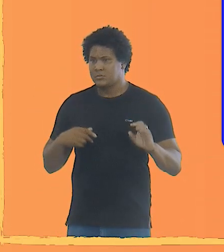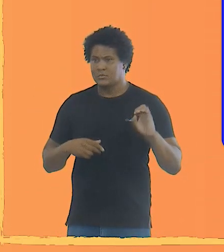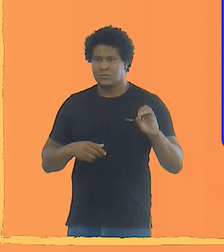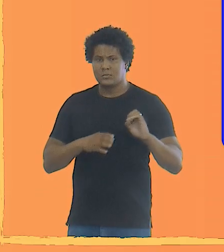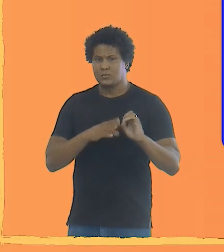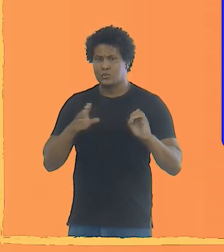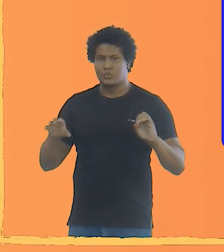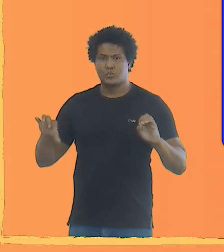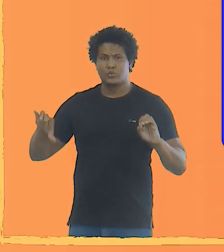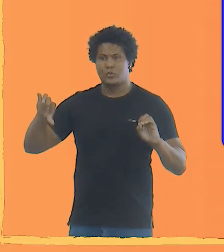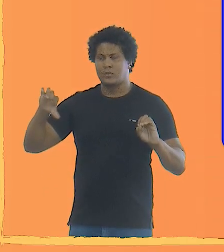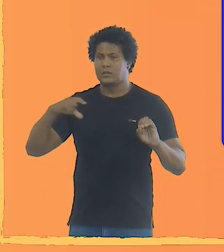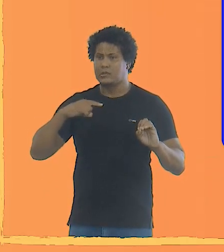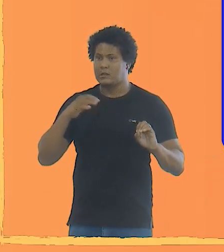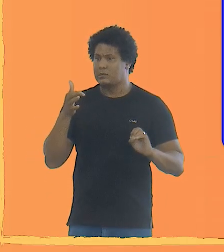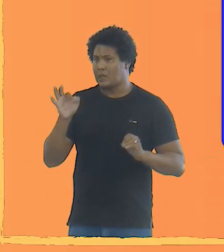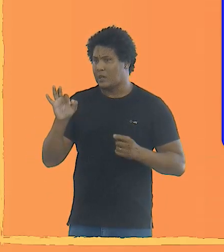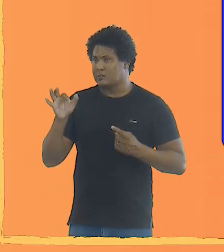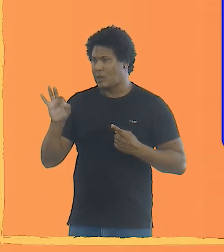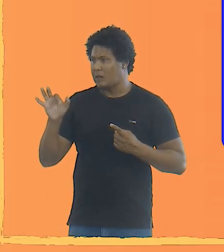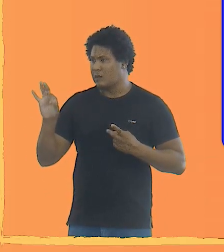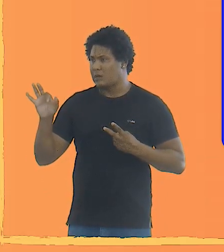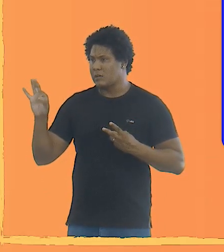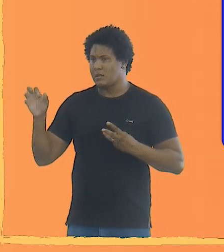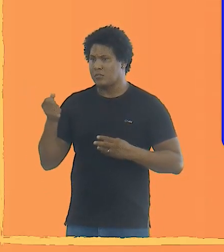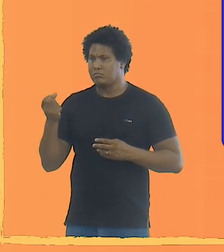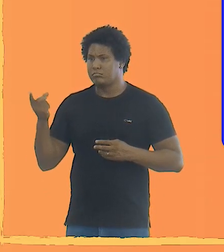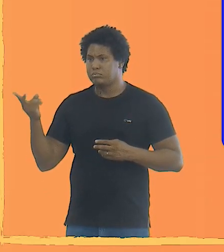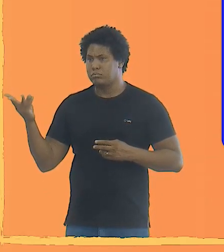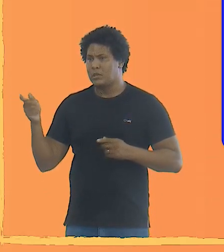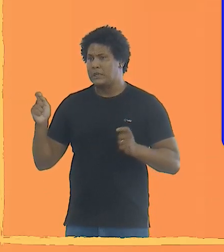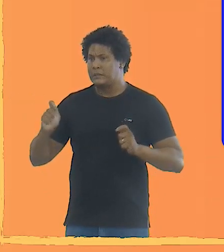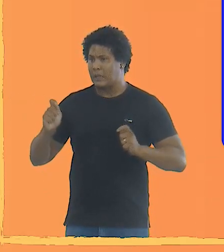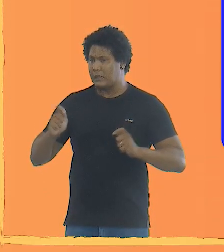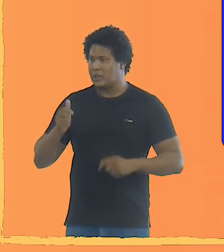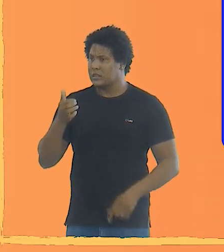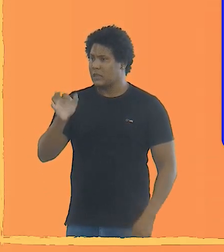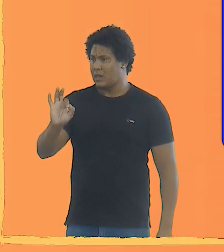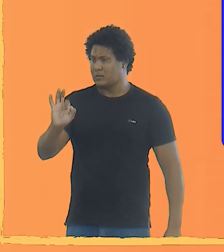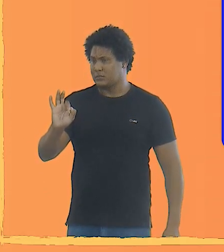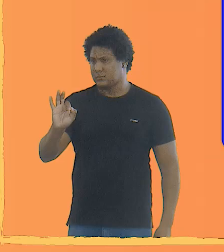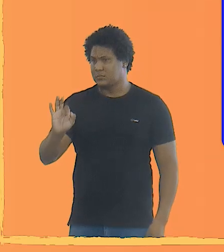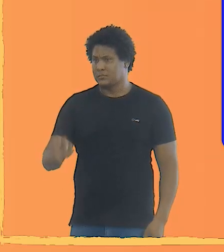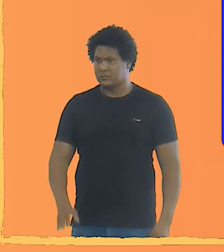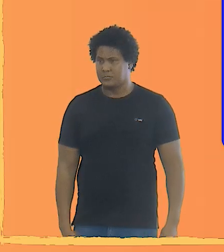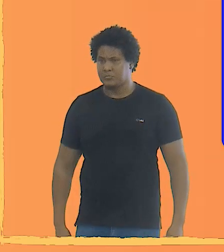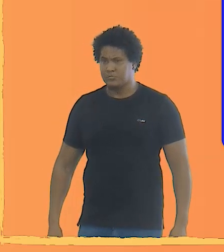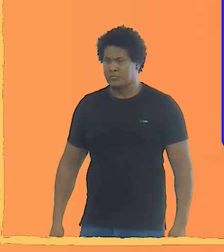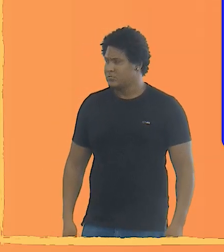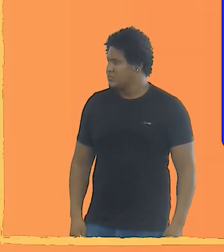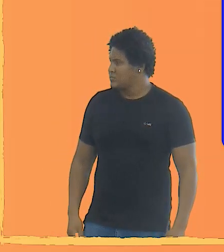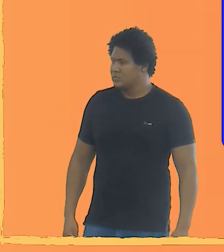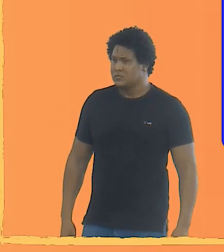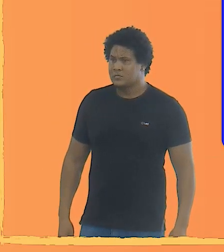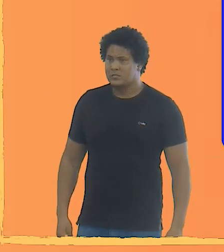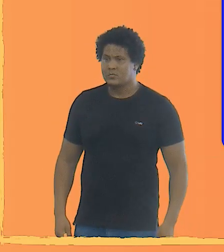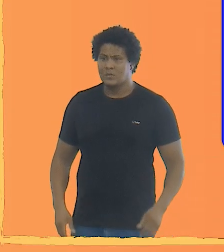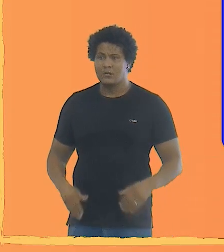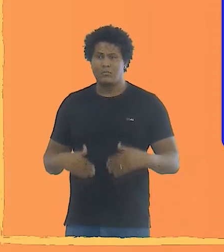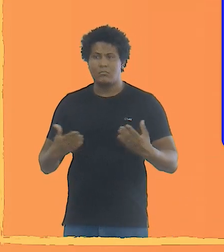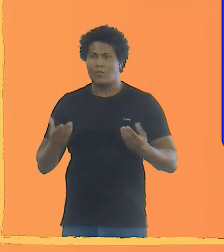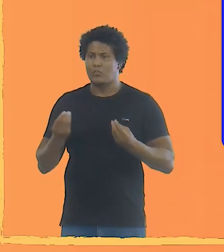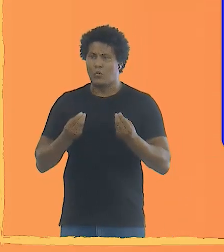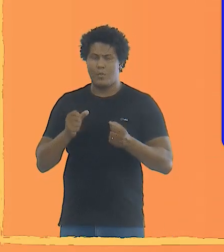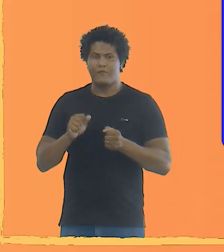primeiro, 10 possibilidades para o segundo, para o terceiro, para o quarto e para o quinto. Então, o que é que nós